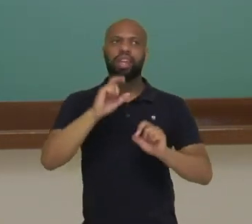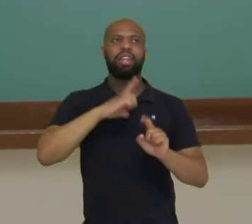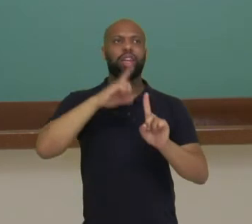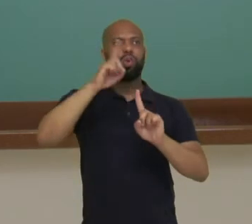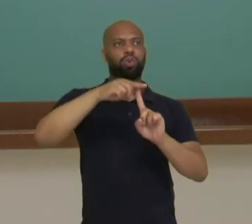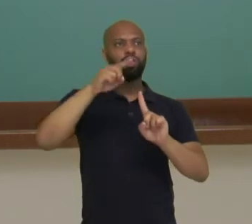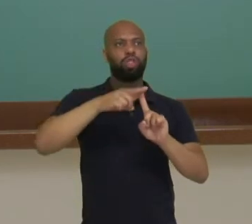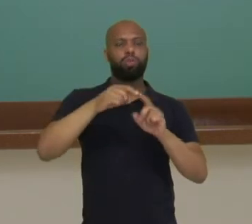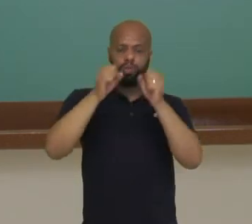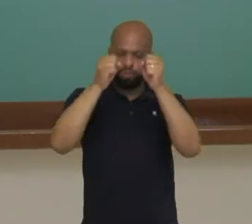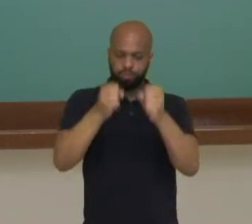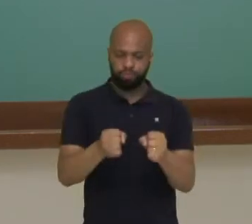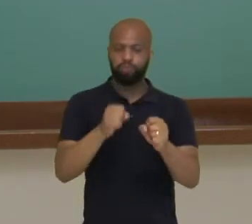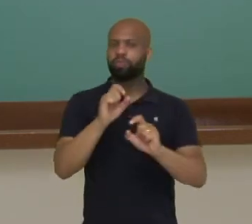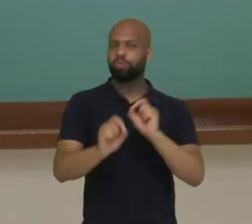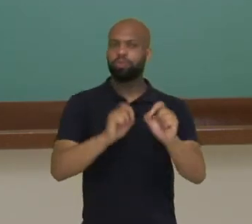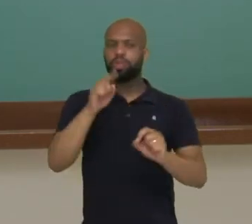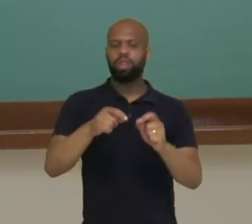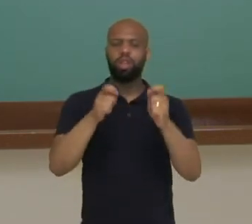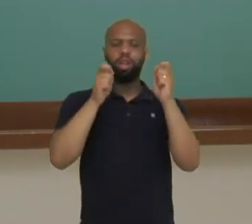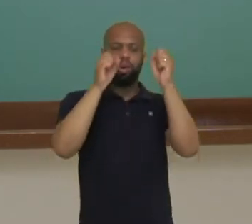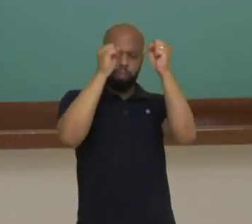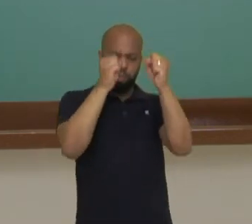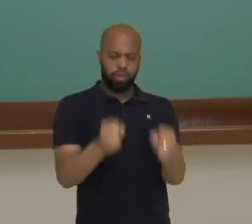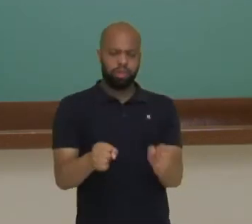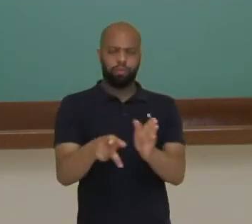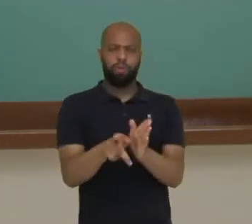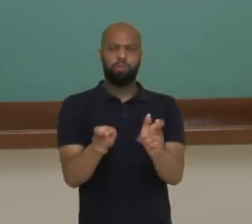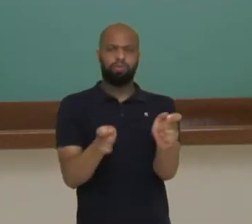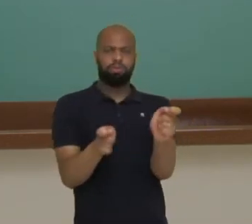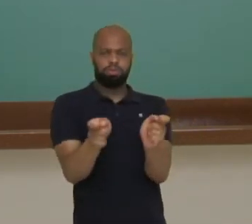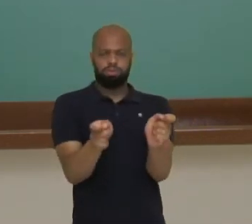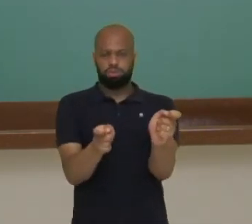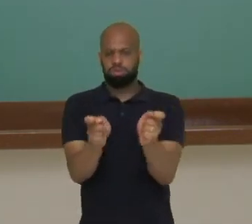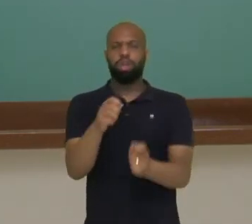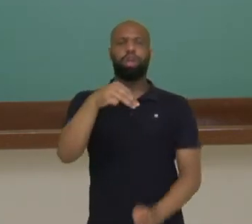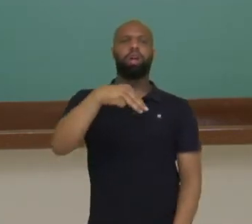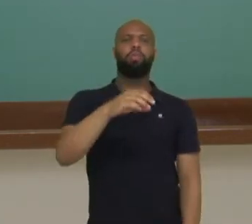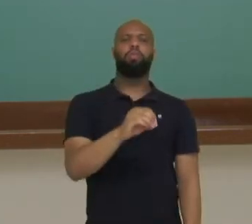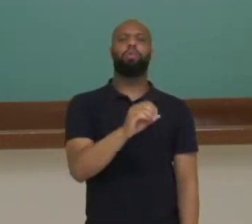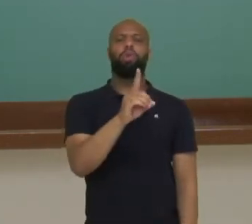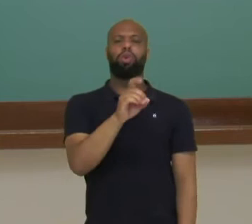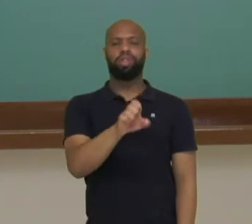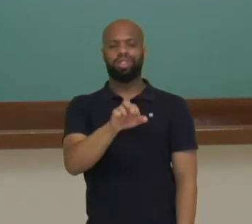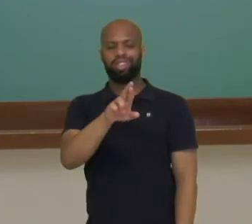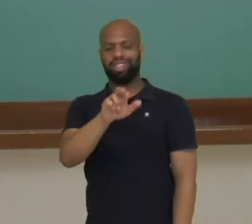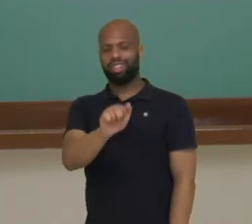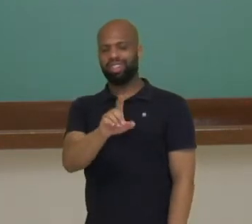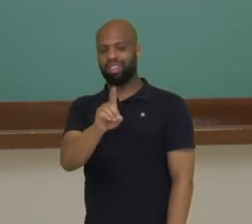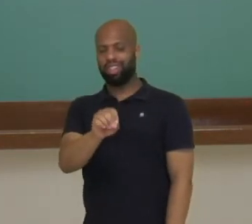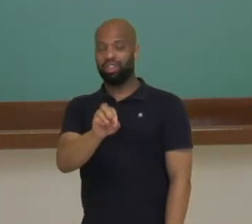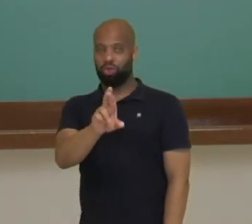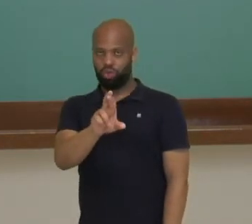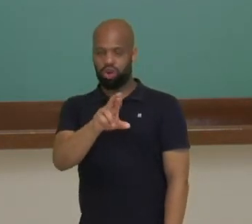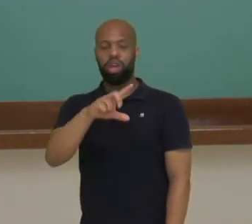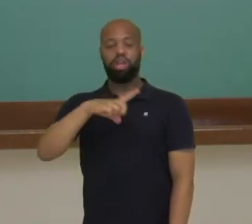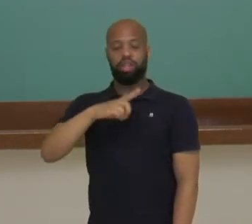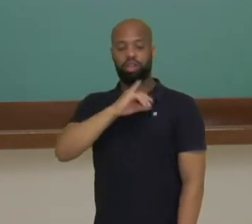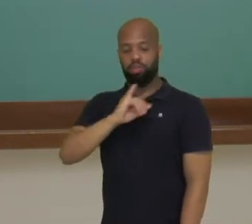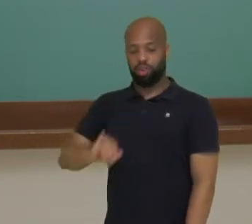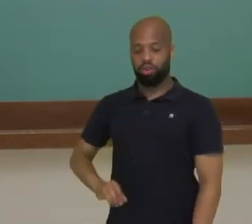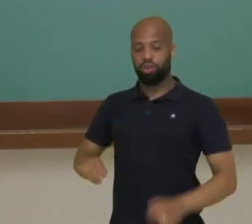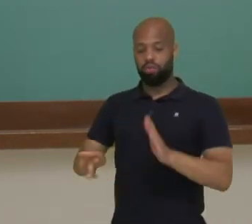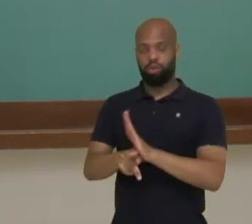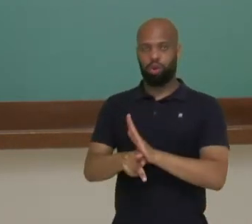de poder chamado poder moderador, que é um poder onde o imperador do Brasil, que no caso era Dom Pedro